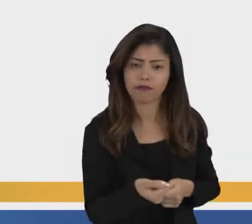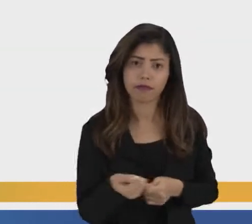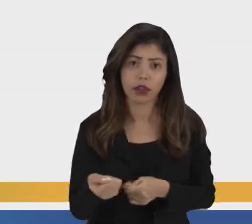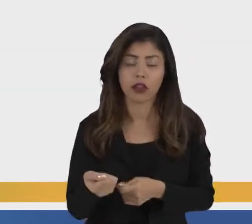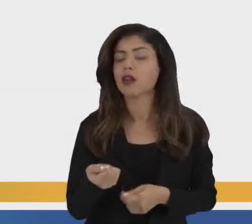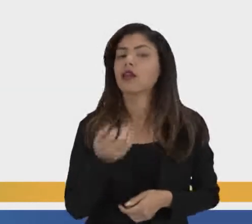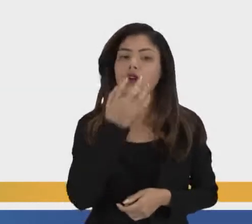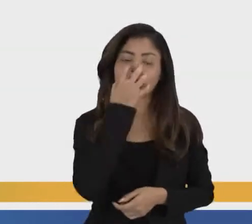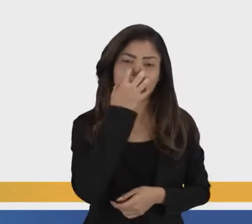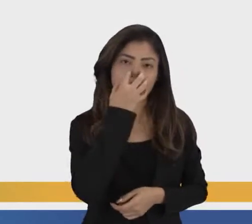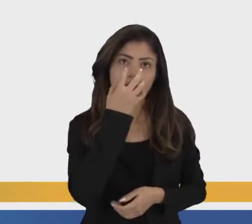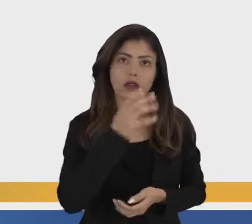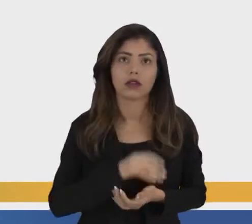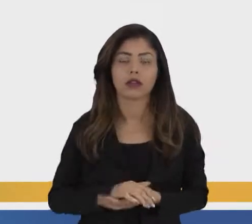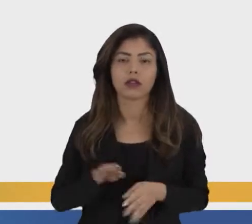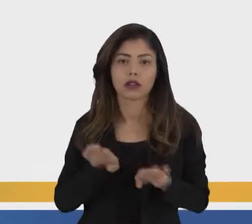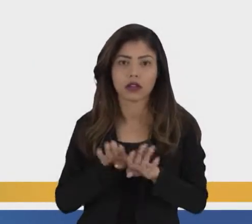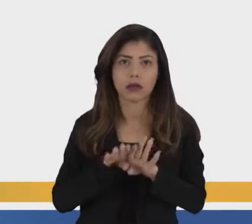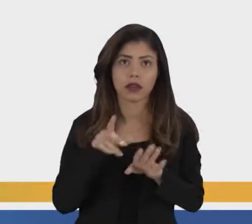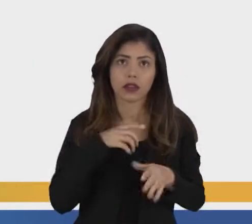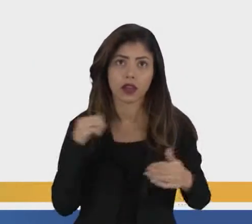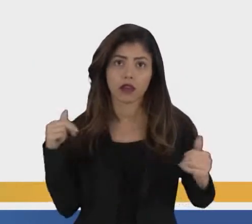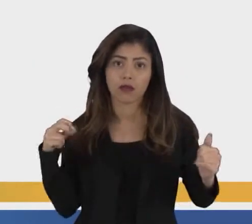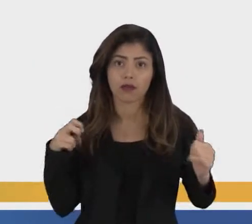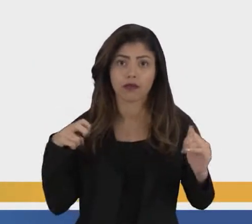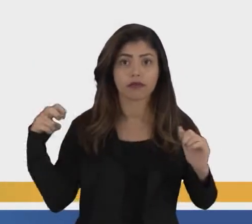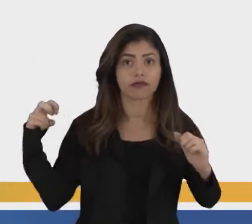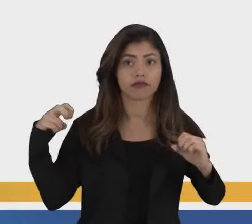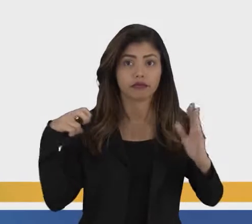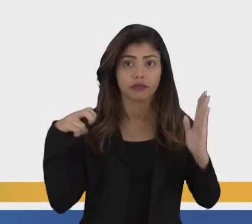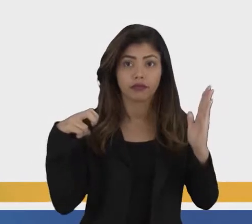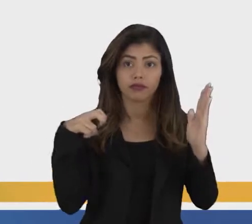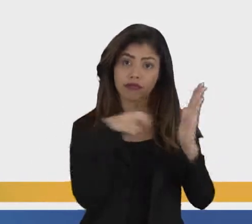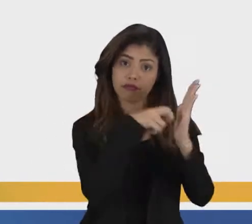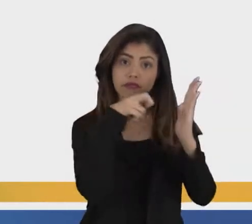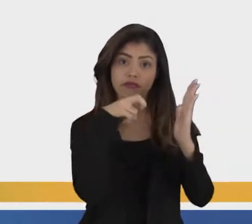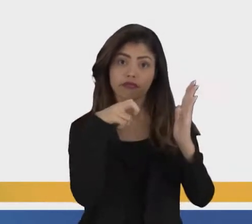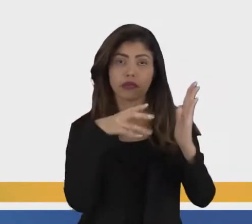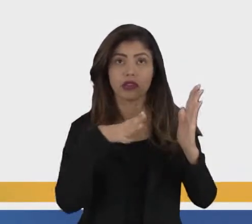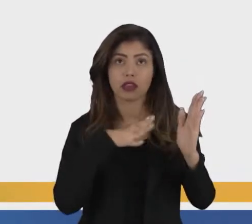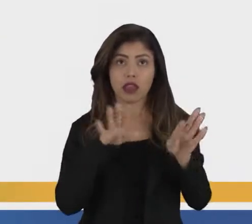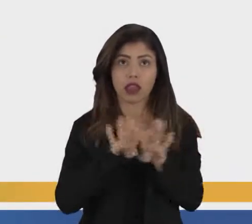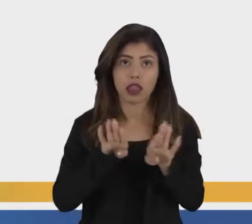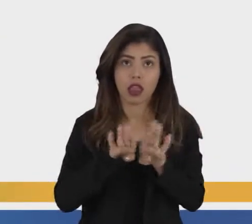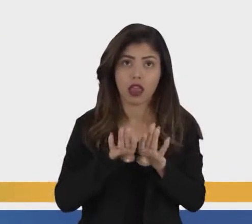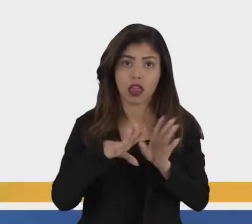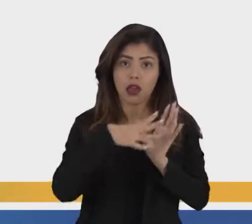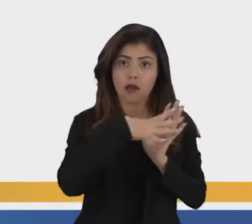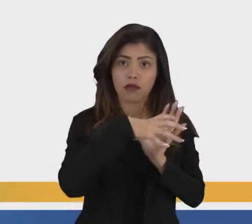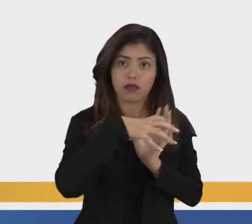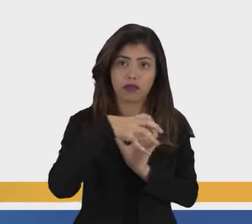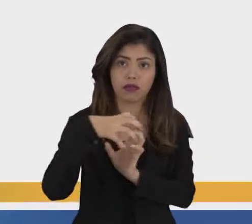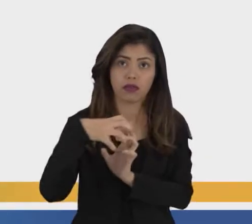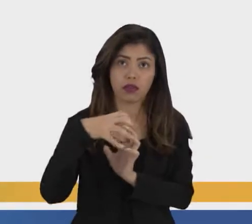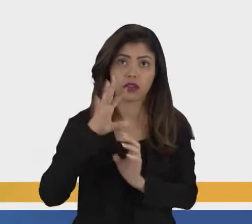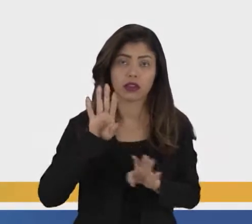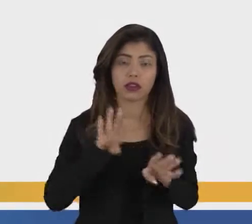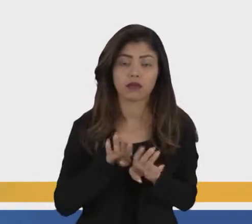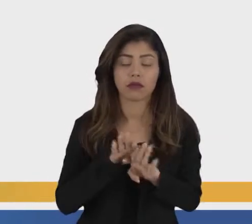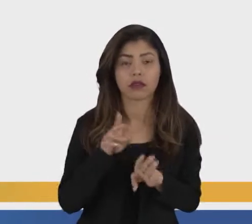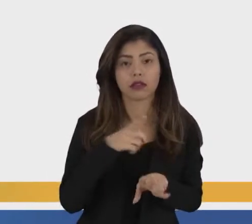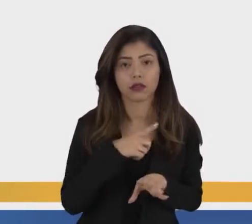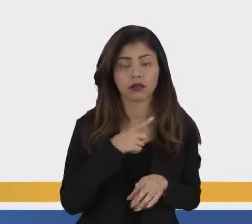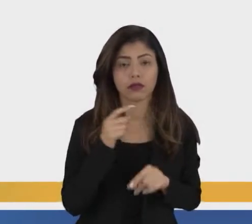do cachorro. Nós temos aí a colisão de um carro contra uma parede que causou a sua deformação. E nós temos